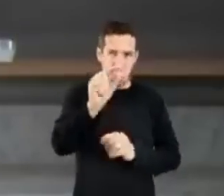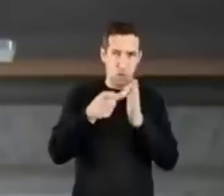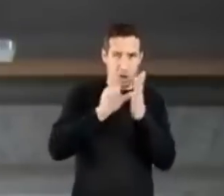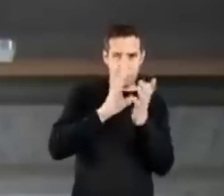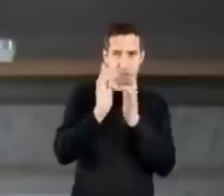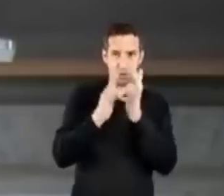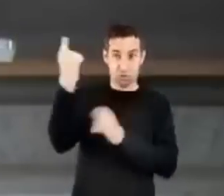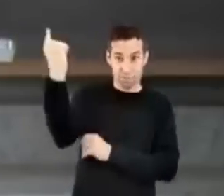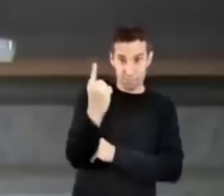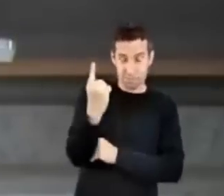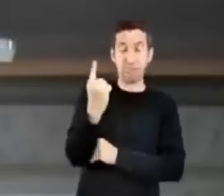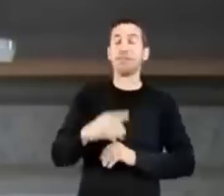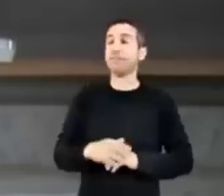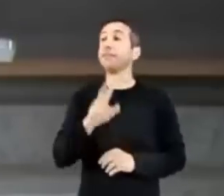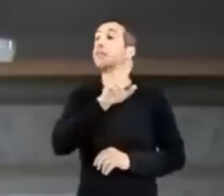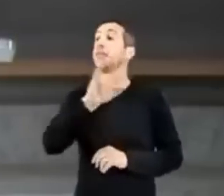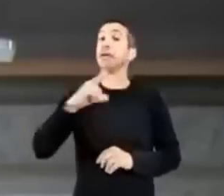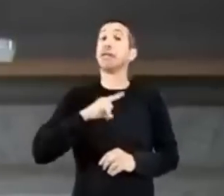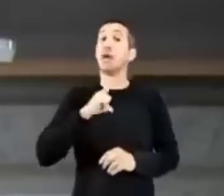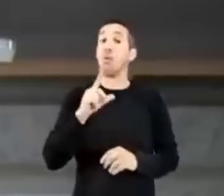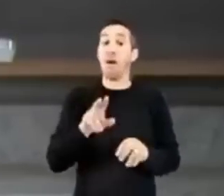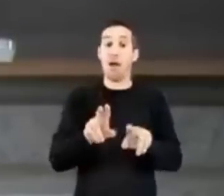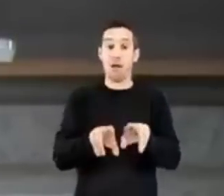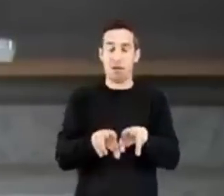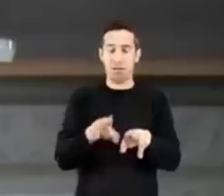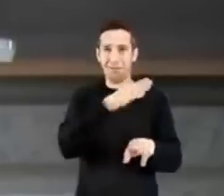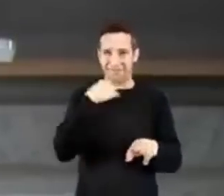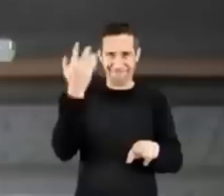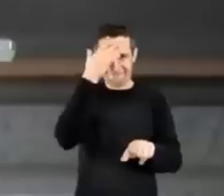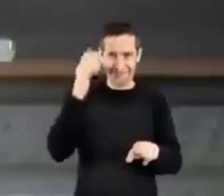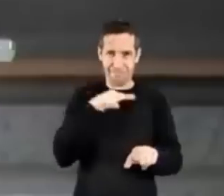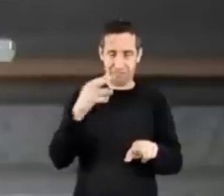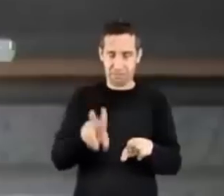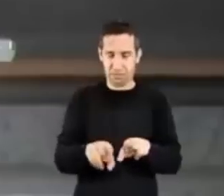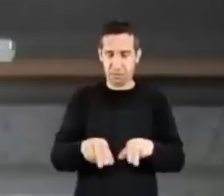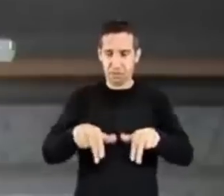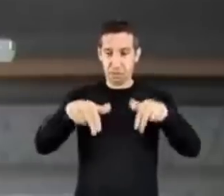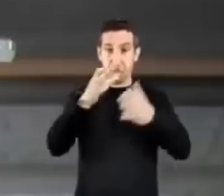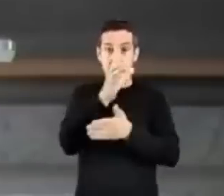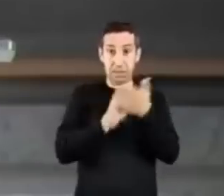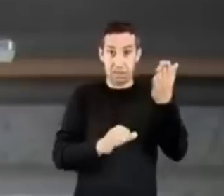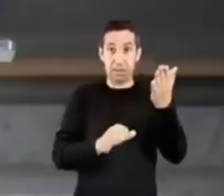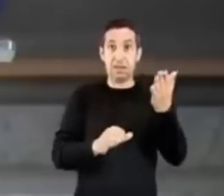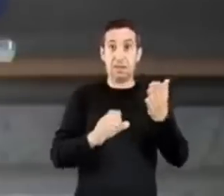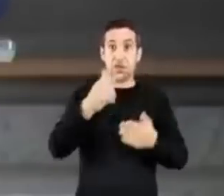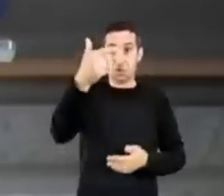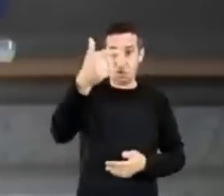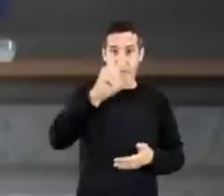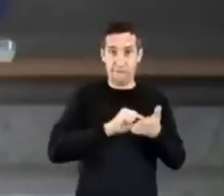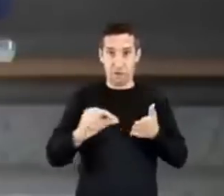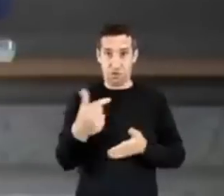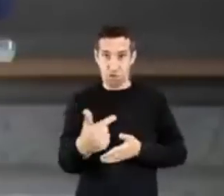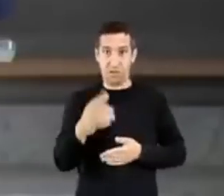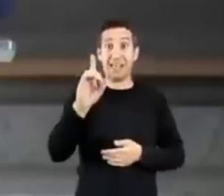antes haverá uma ressurreição especial Daniel 12 verso 21 grupo de pessoas